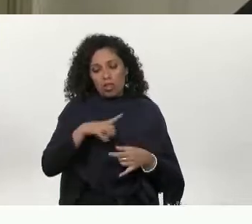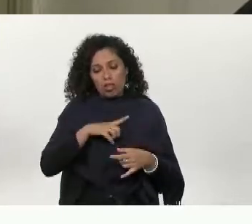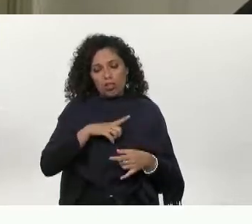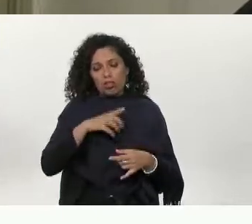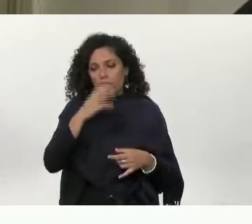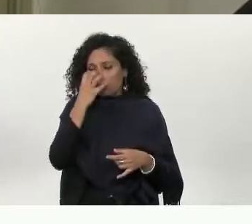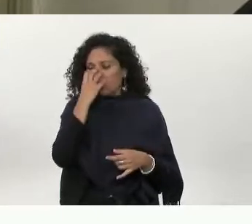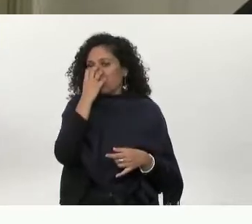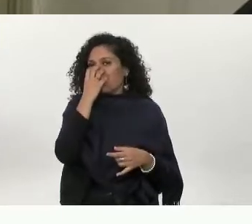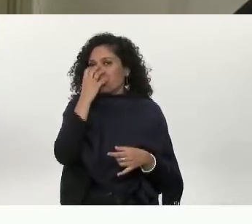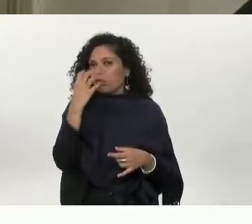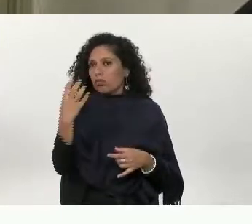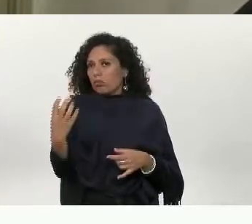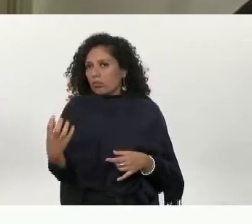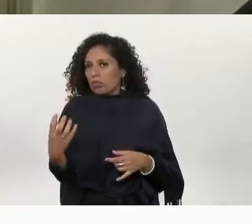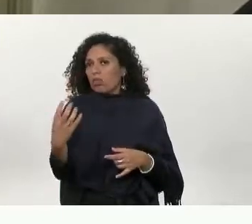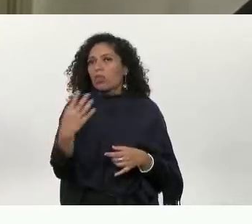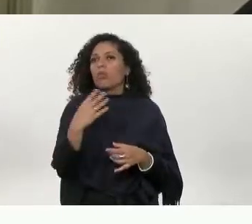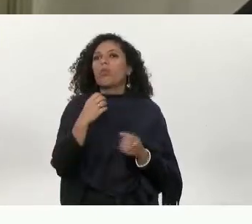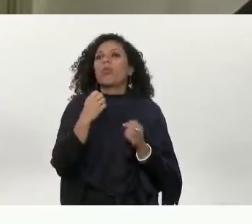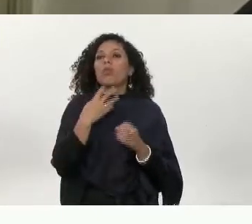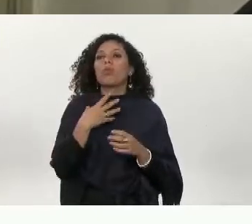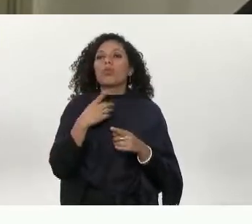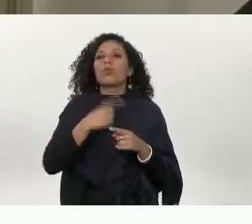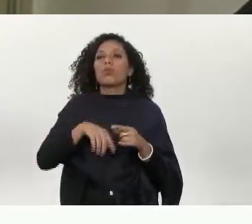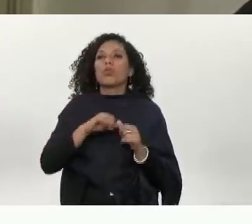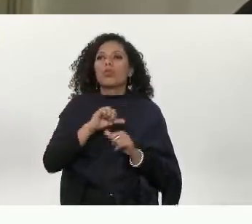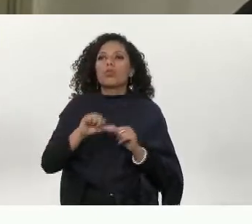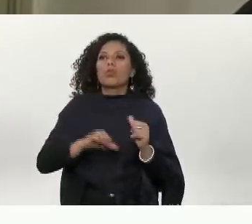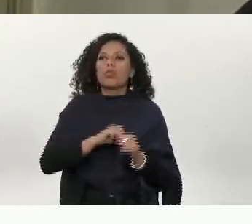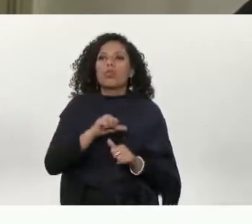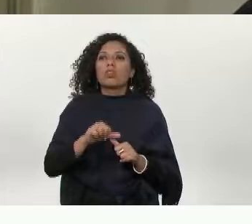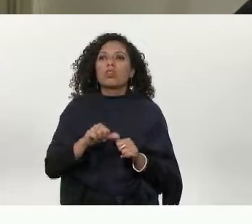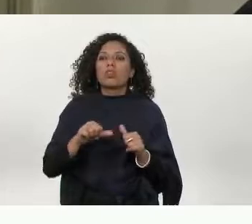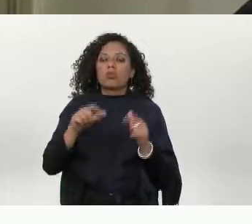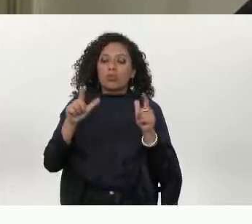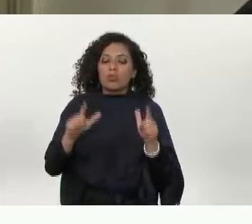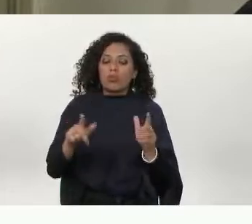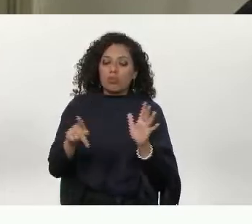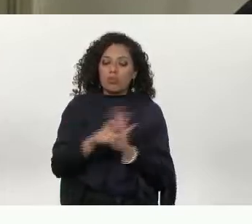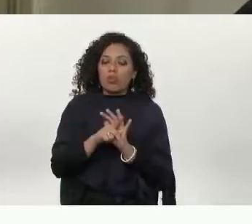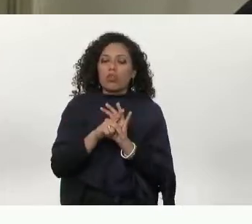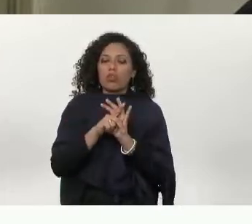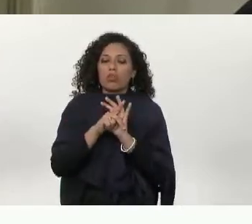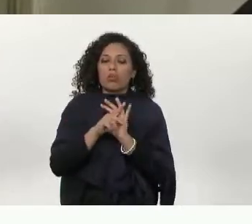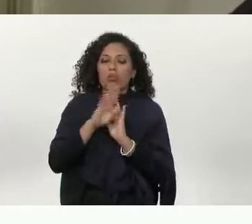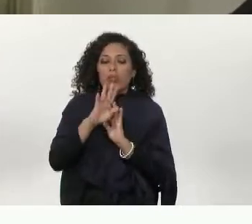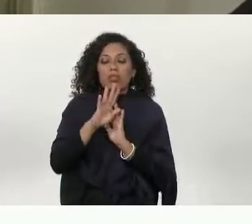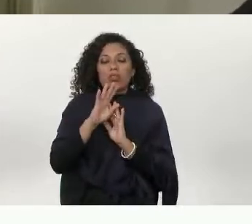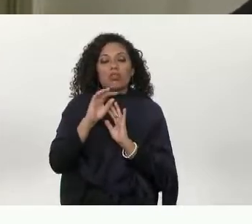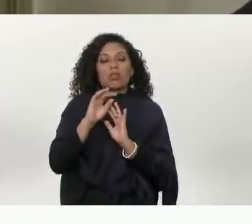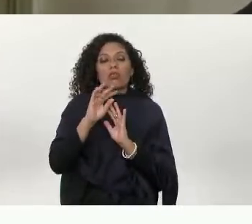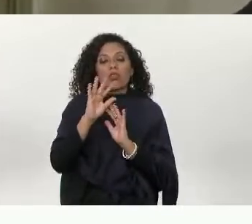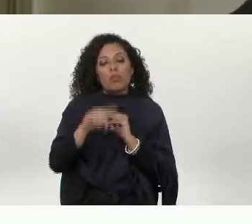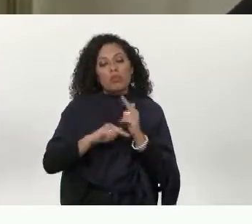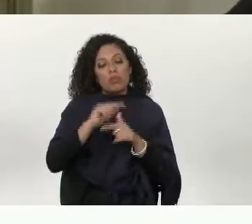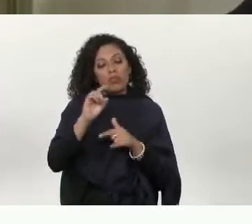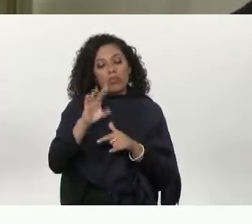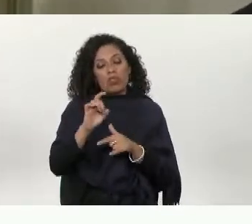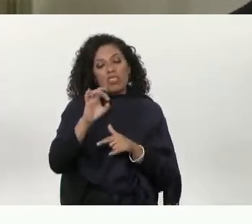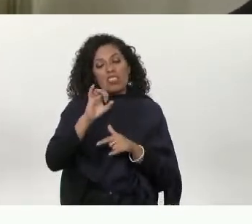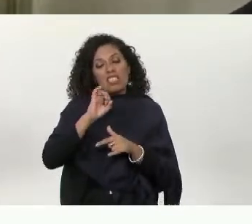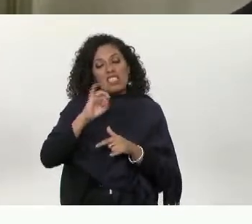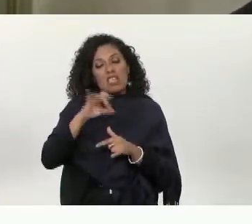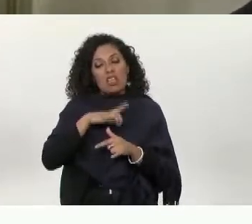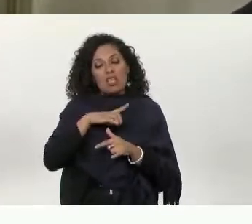tudo prontinho, funcionando. Por isso que foi transformada em uma enfermaria. E era usada somente em casos de excesso de pacientes, quando lá em